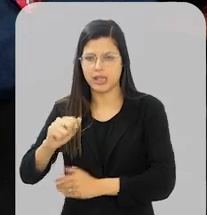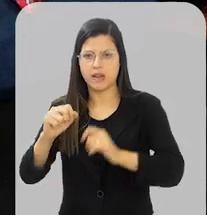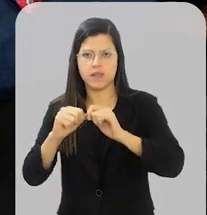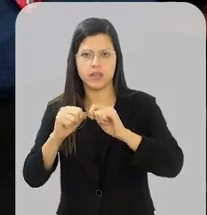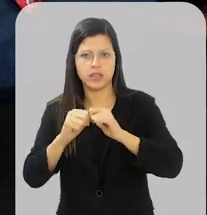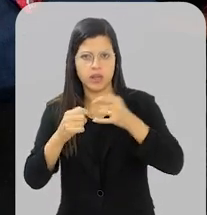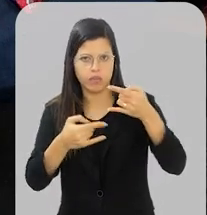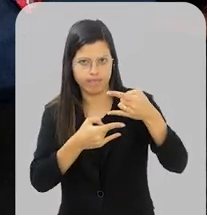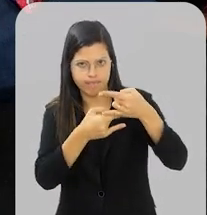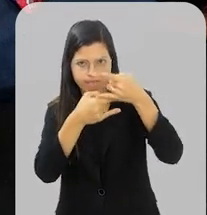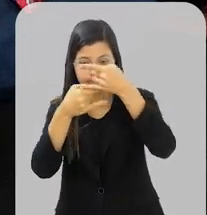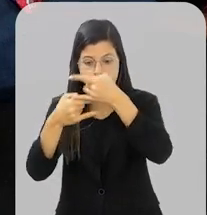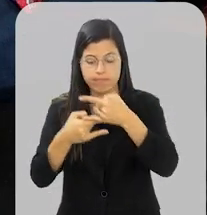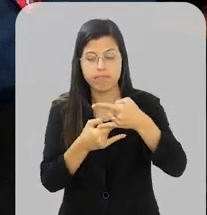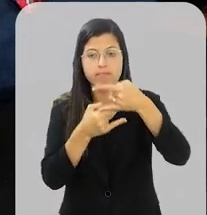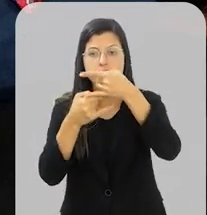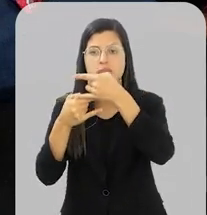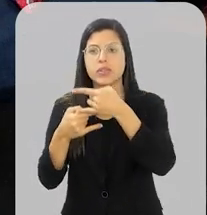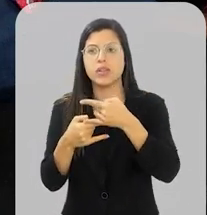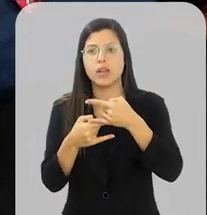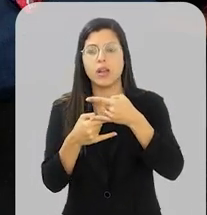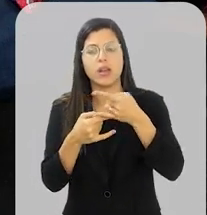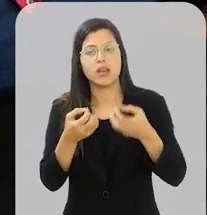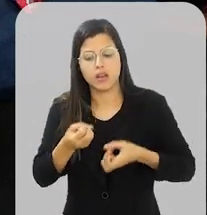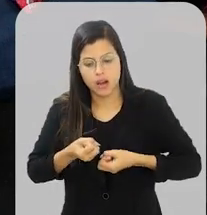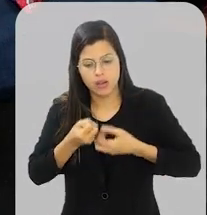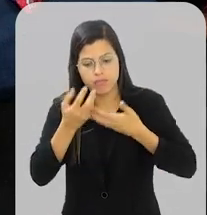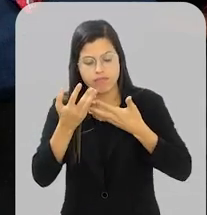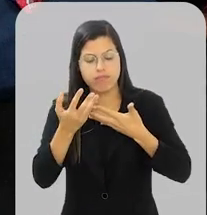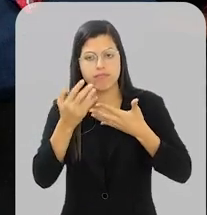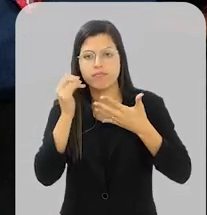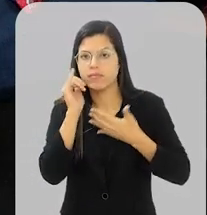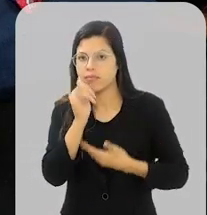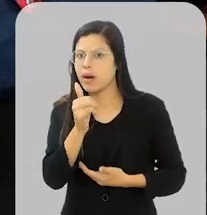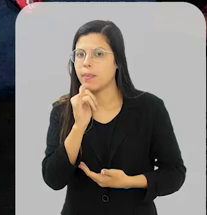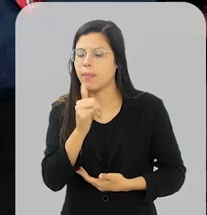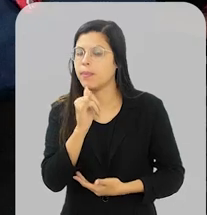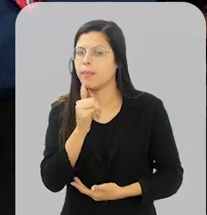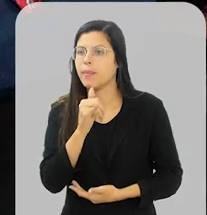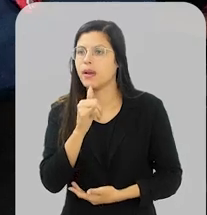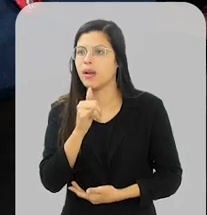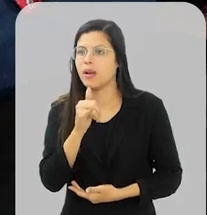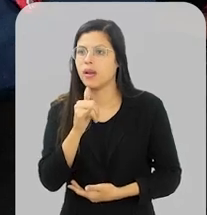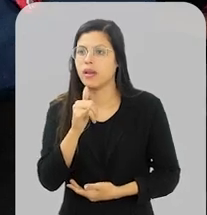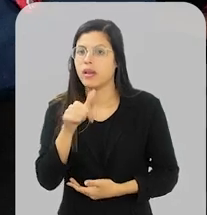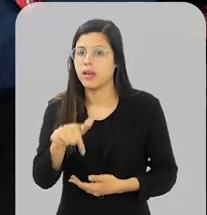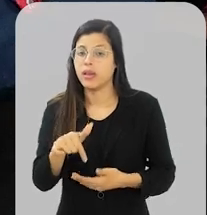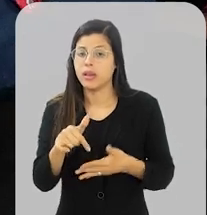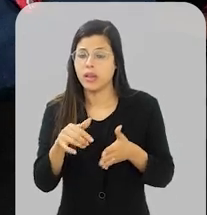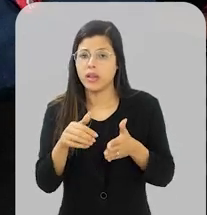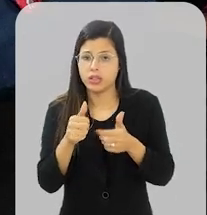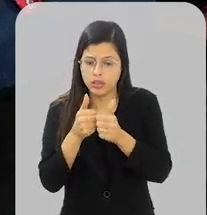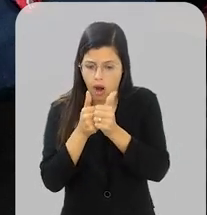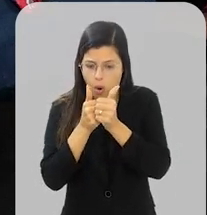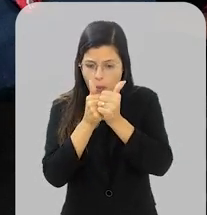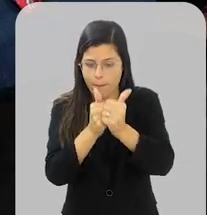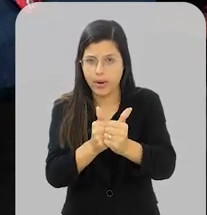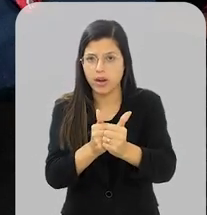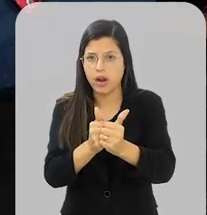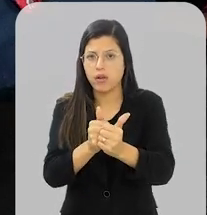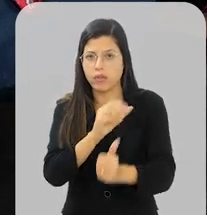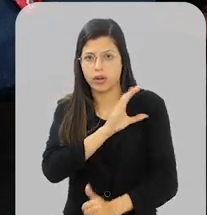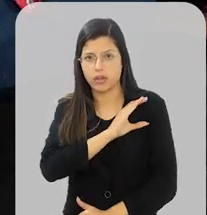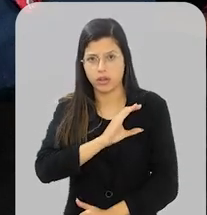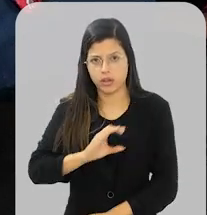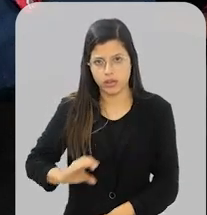fazendo uma espécie de uma live, e é onde ele conta que eles seguiam Cristo, né?